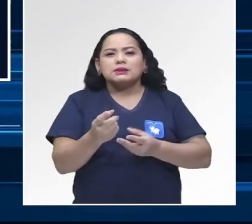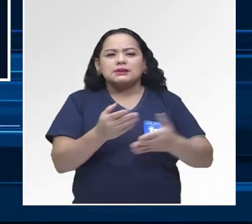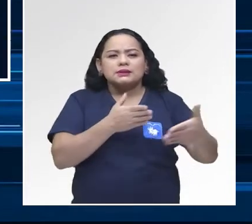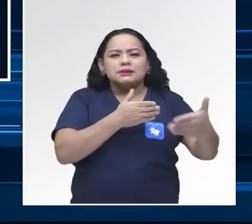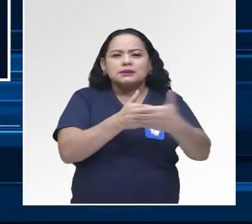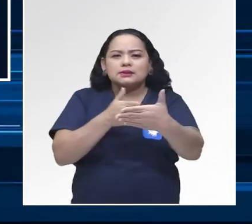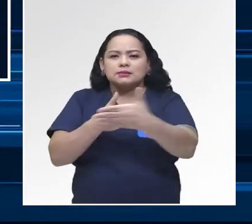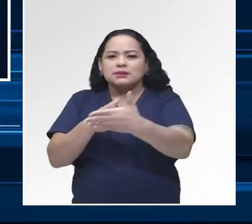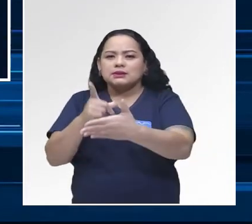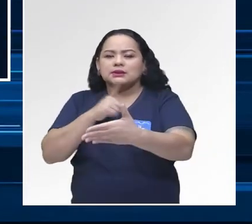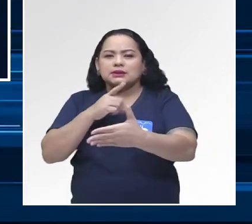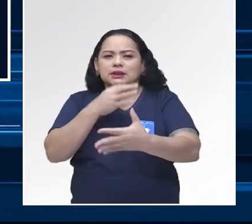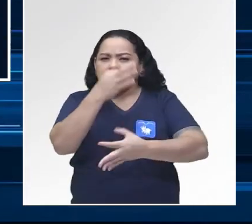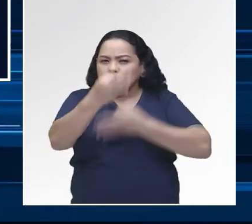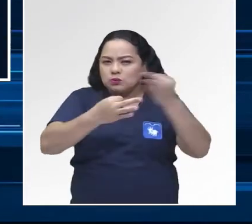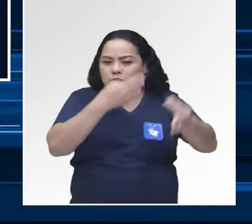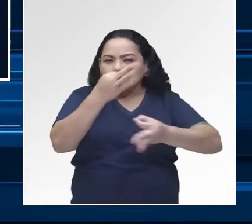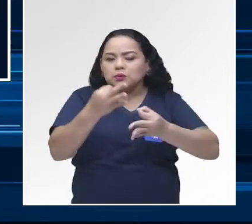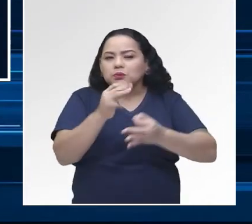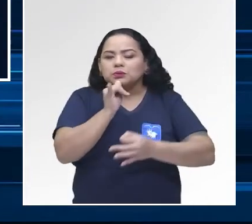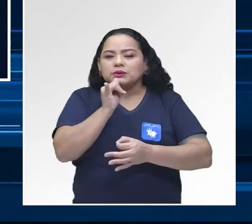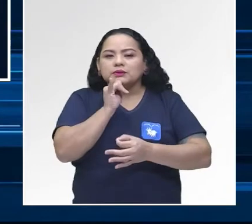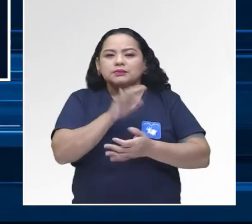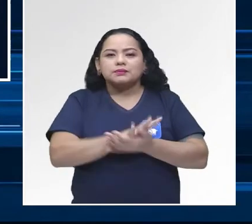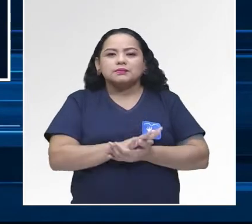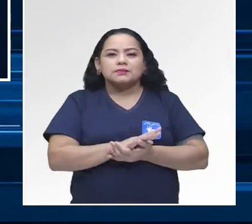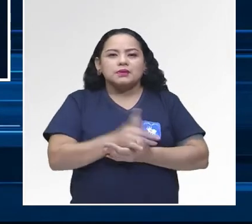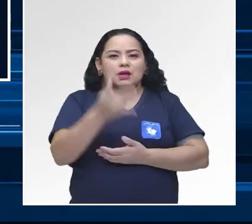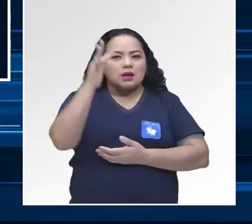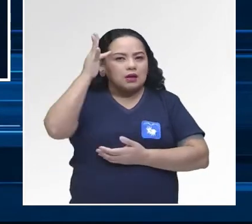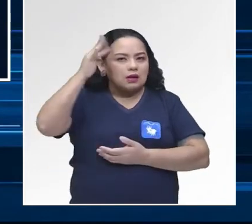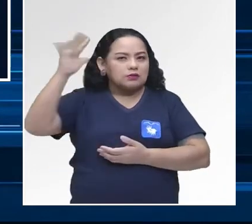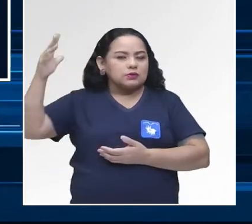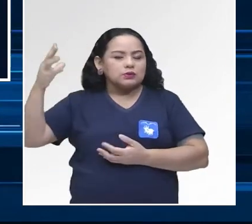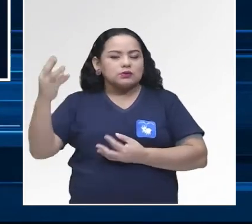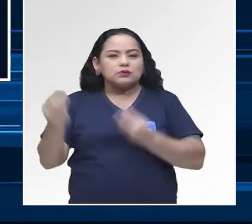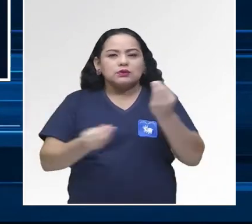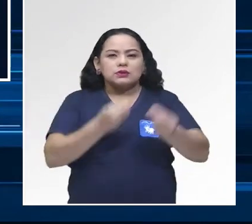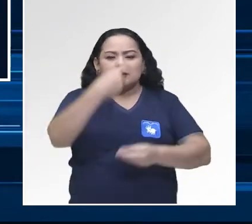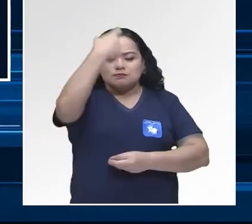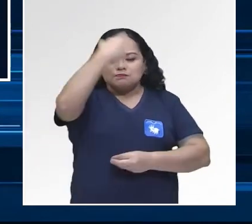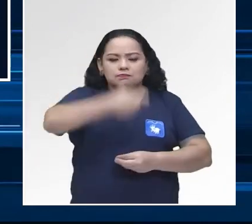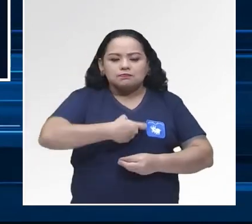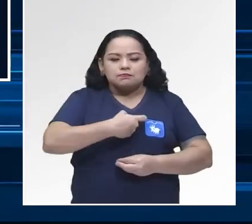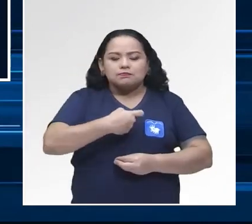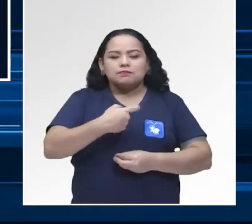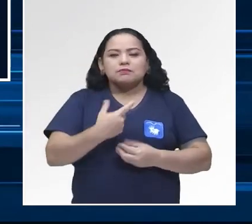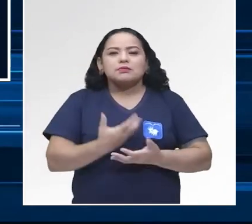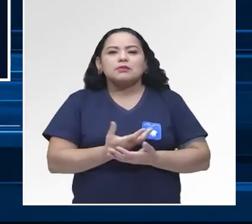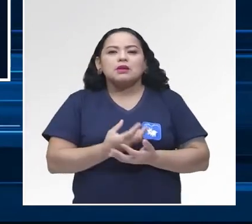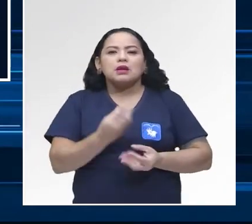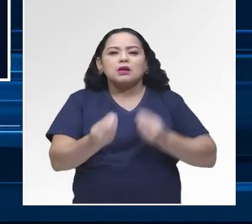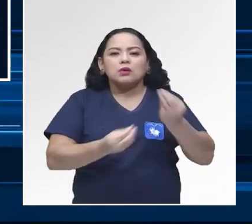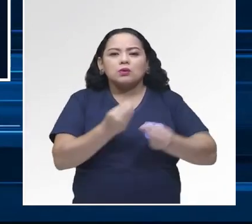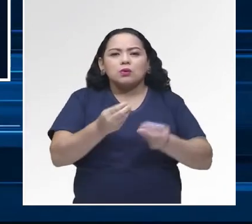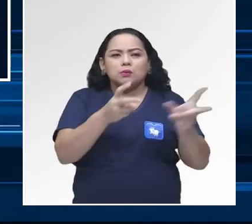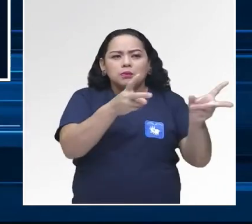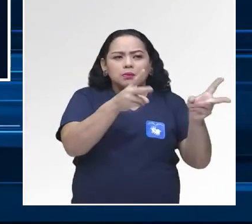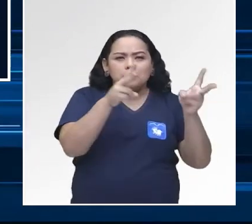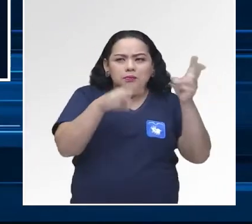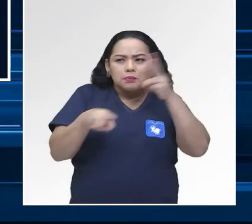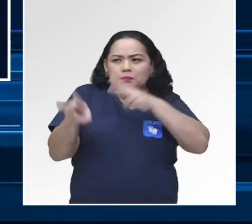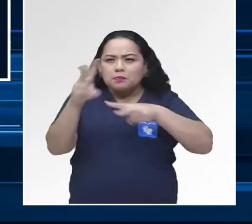limite de criticidade, ela coloca você numa situação em que você observa muito